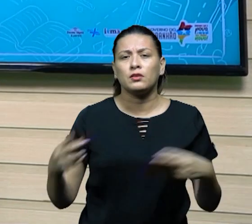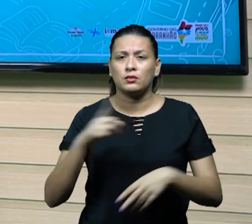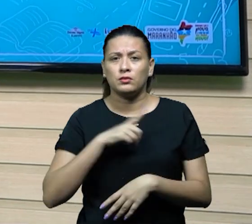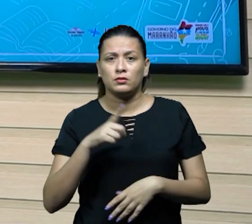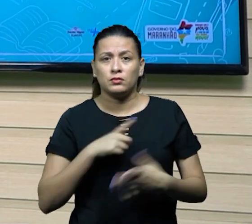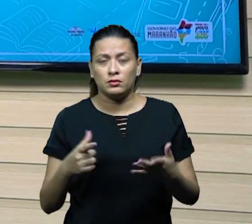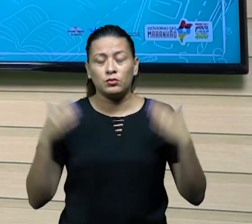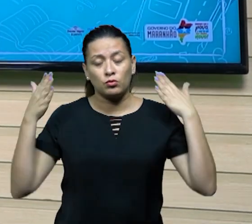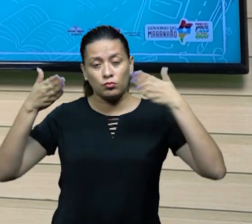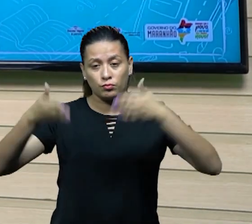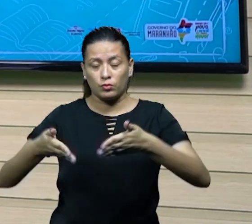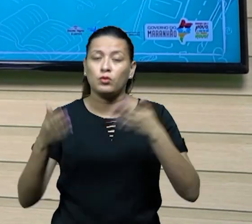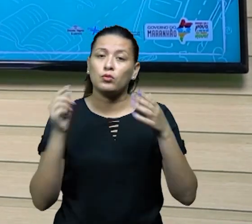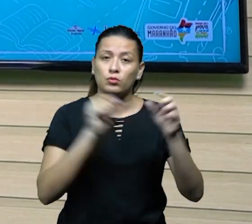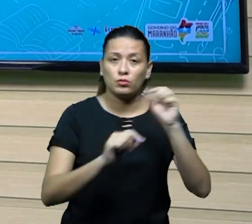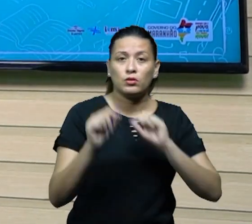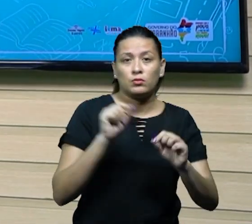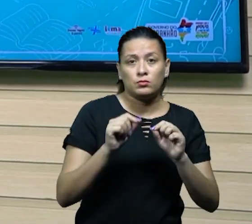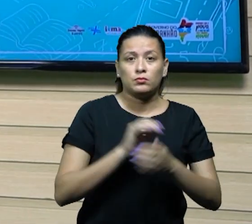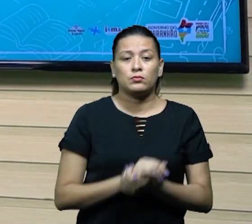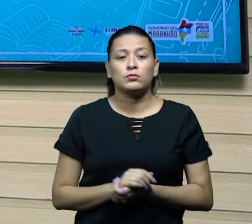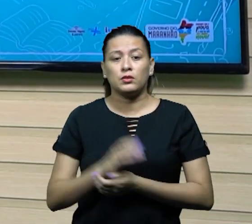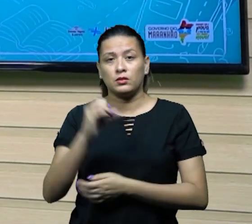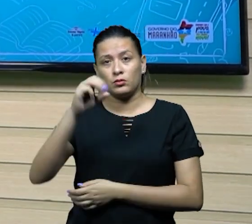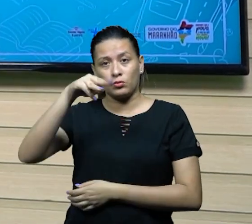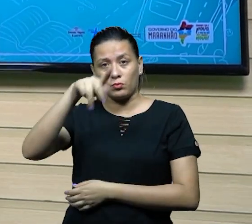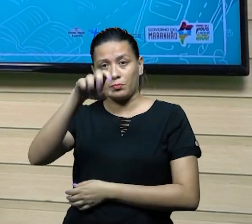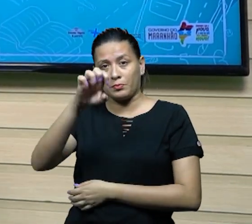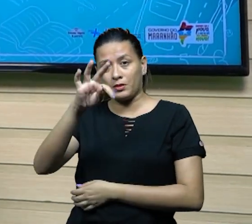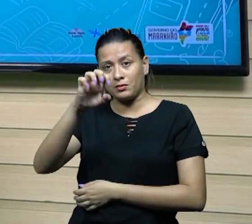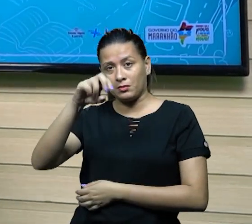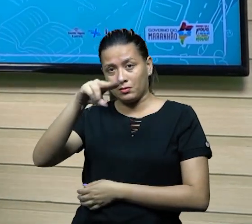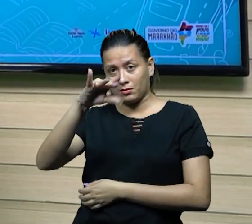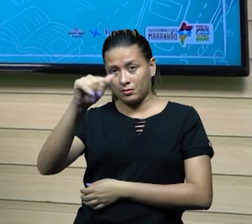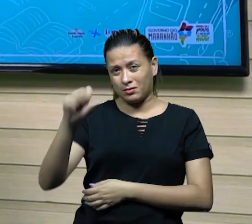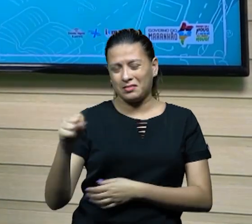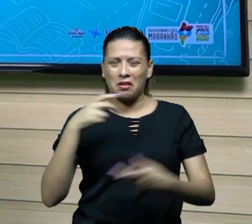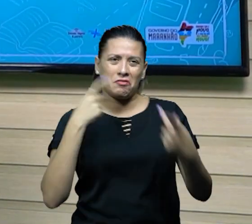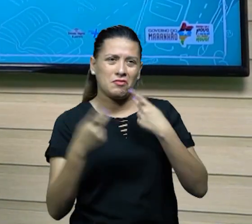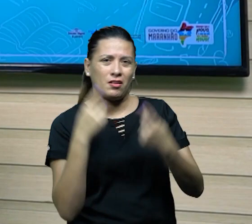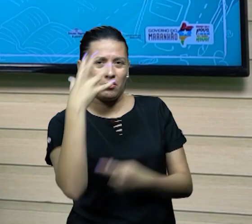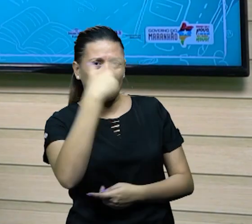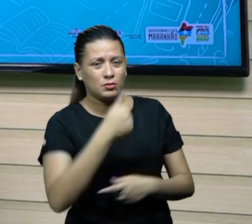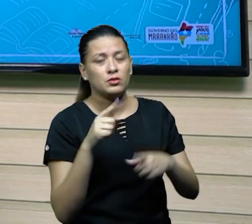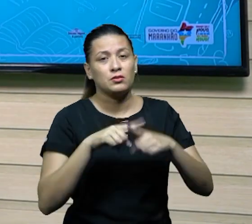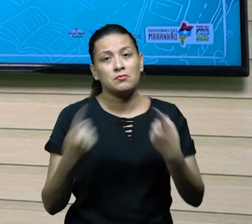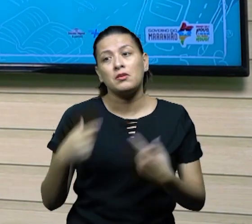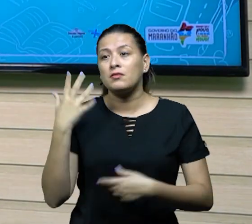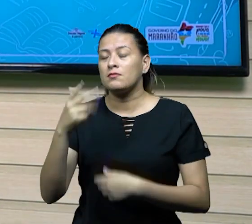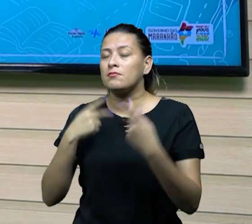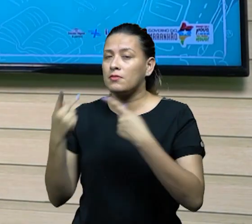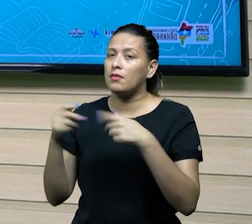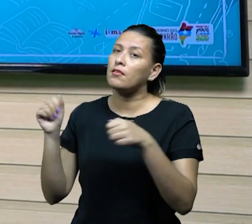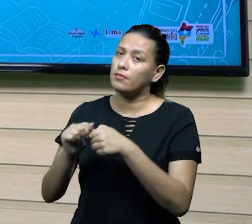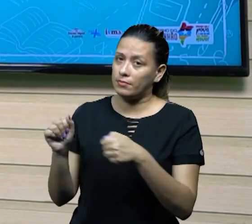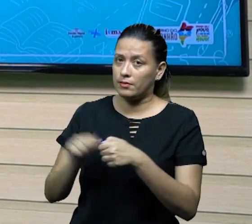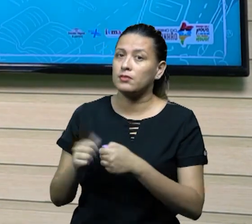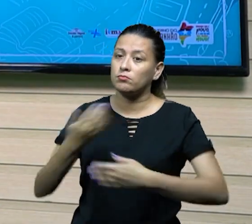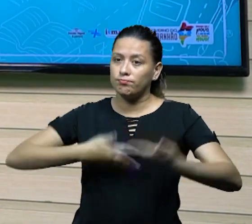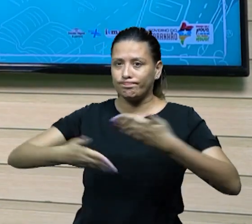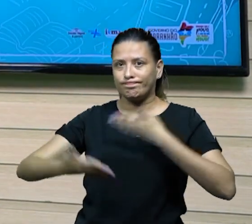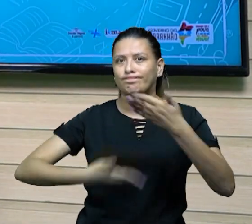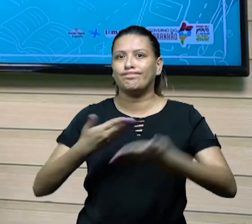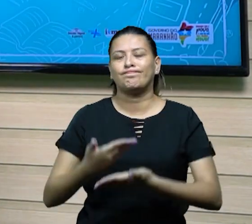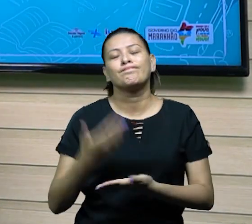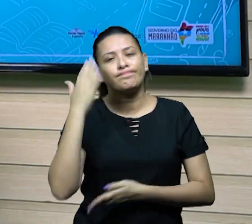competências que você tem que ter. Hoje o foco do mercado de trabalho é o foco nas competências. Não adianta só eu falar bonito, eu tenho que falar